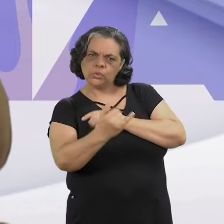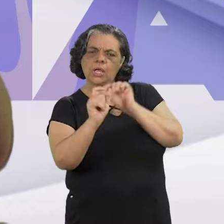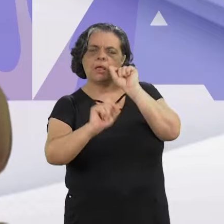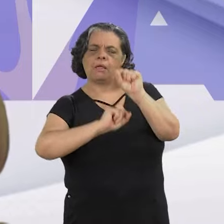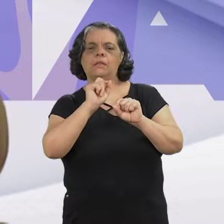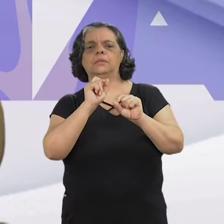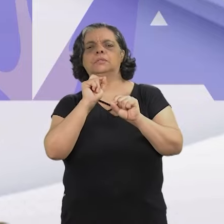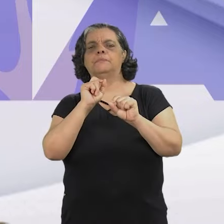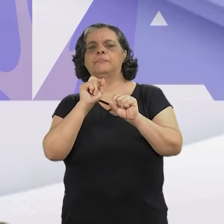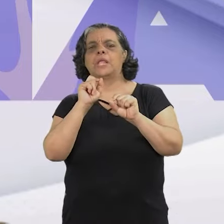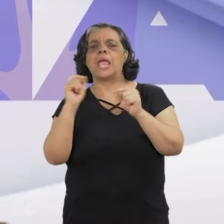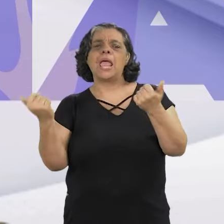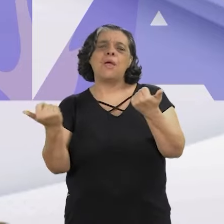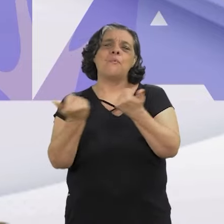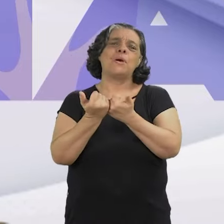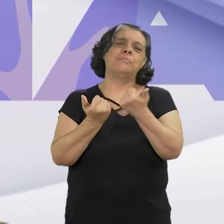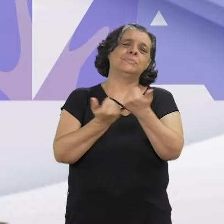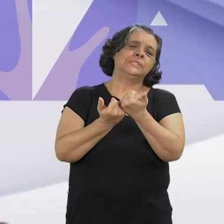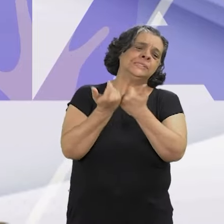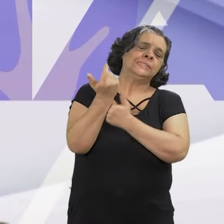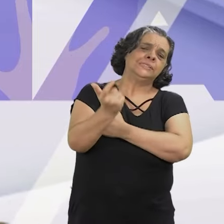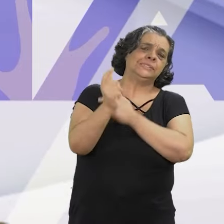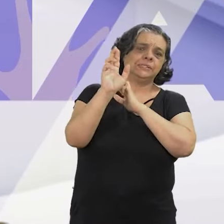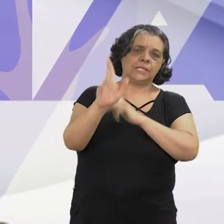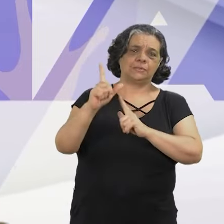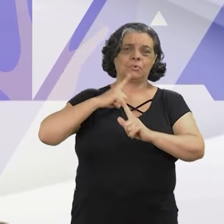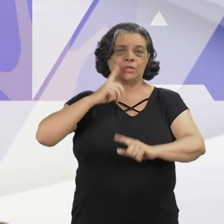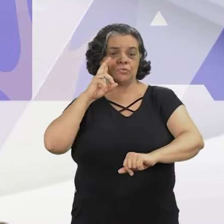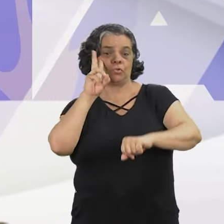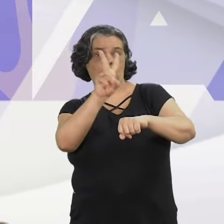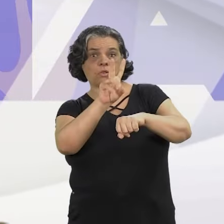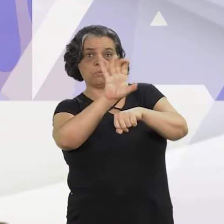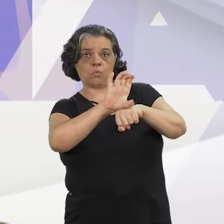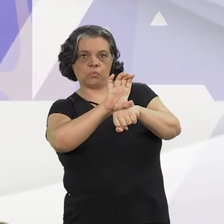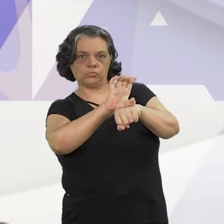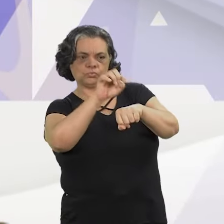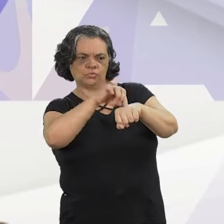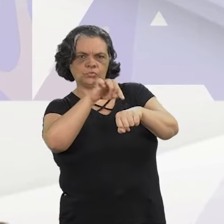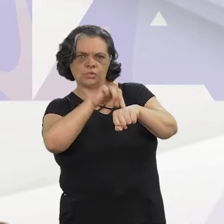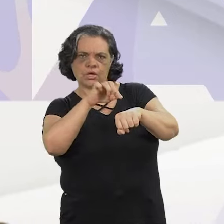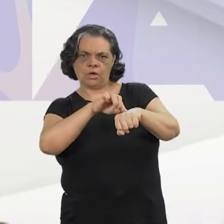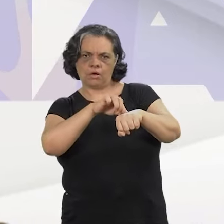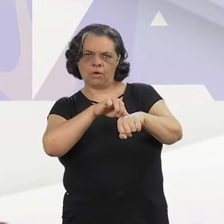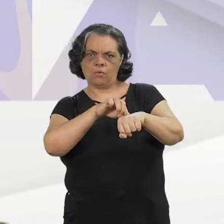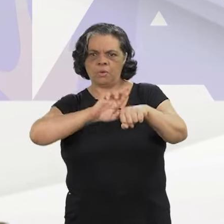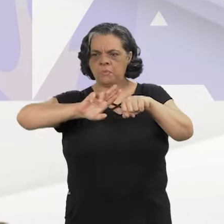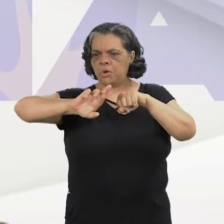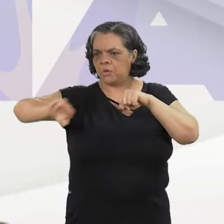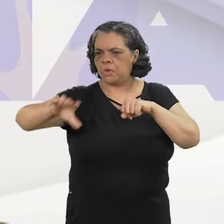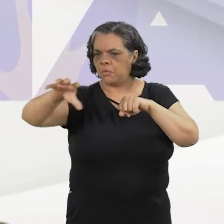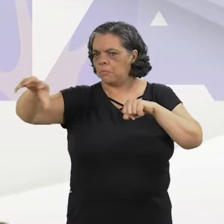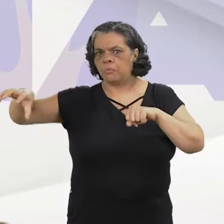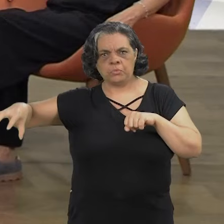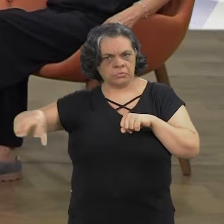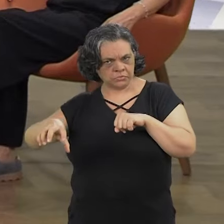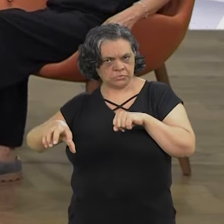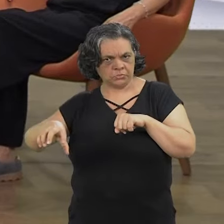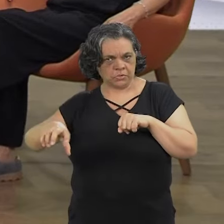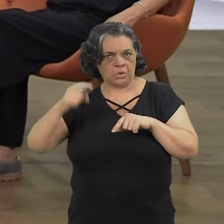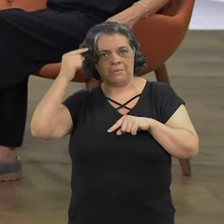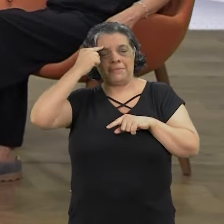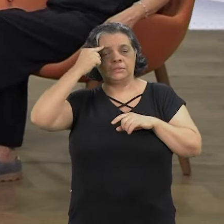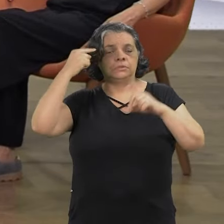um uma contraposição direta assim né quando a gente vai olhar pra Constituição em relação às oligopólios e aos monopólios né